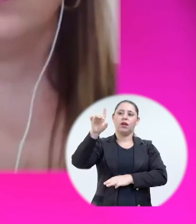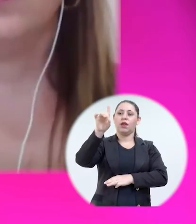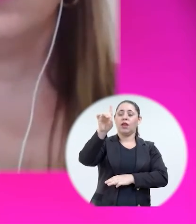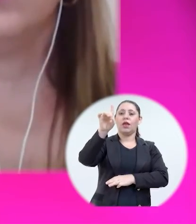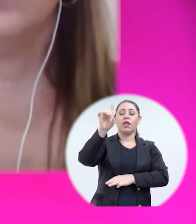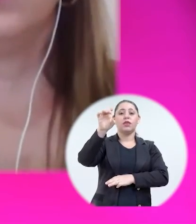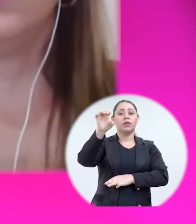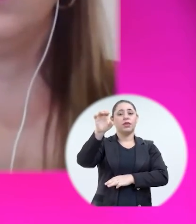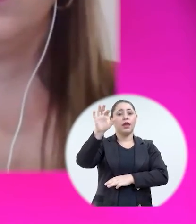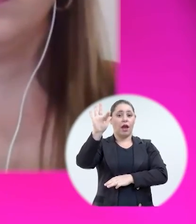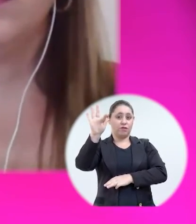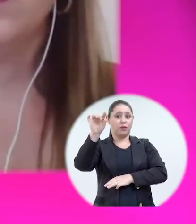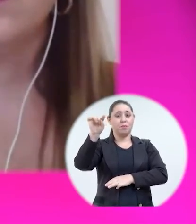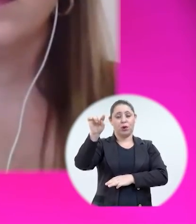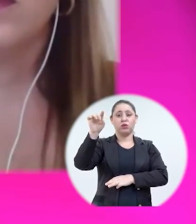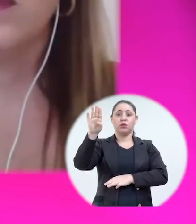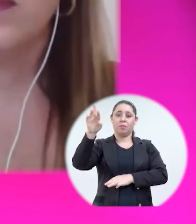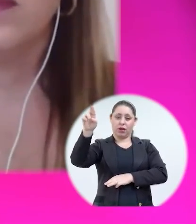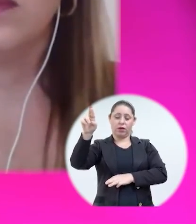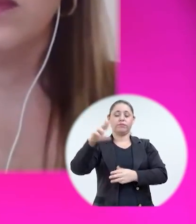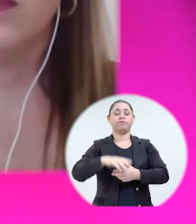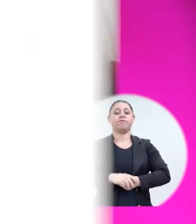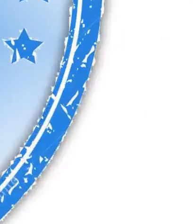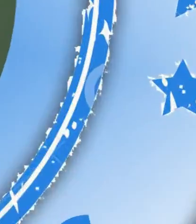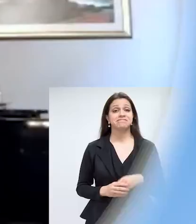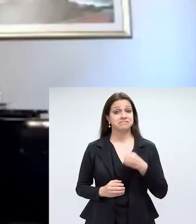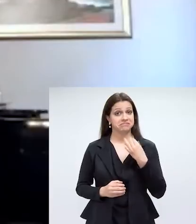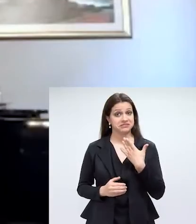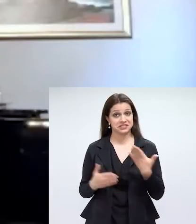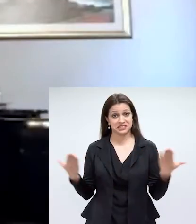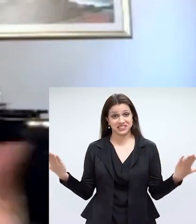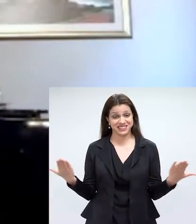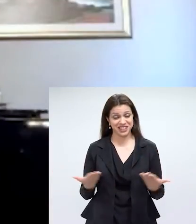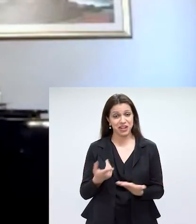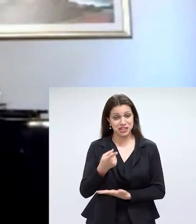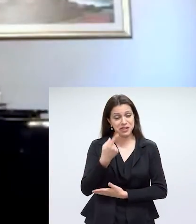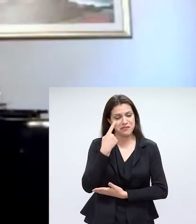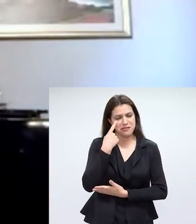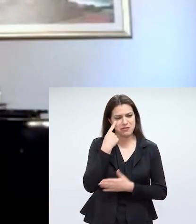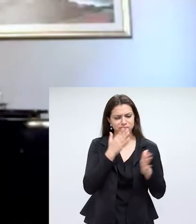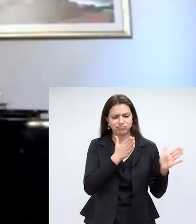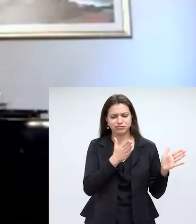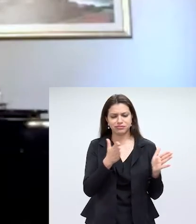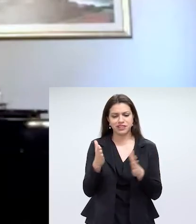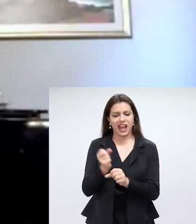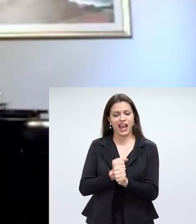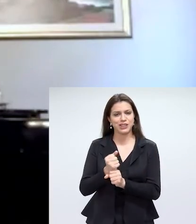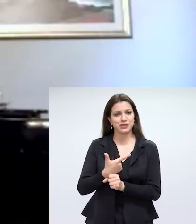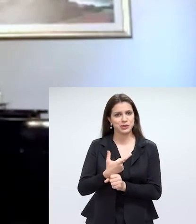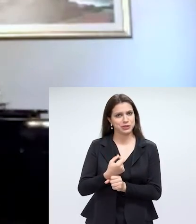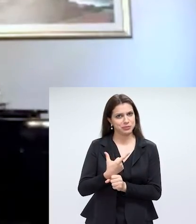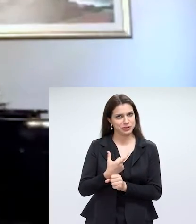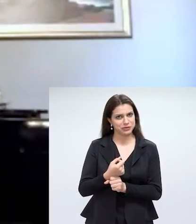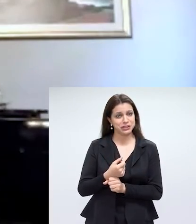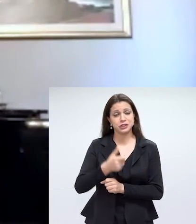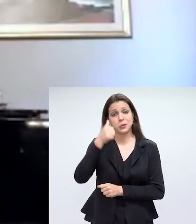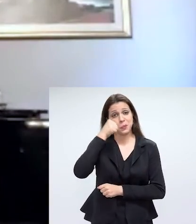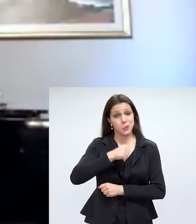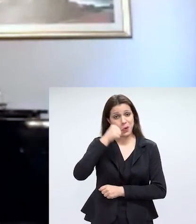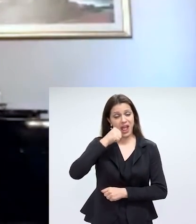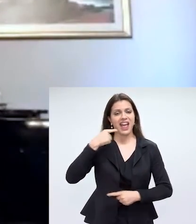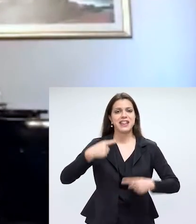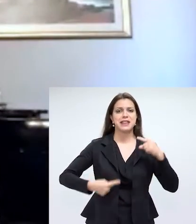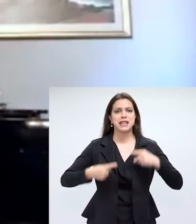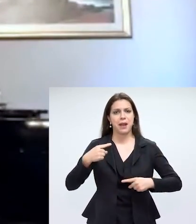www.defensoria.ms.def.br. O DEF é de Defensoria, DEF mesmo. Muito bem, e essa foi a retrospectiva 2020 do programa Mulheres